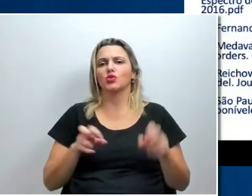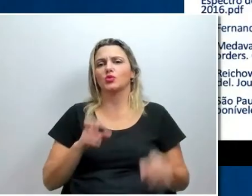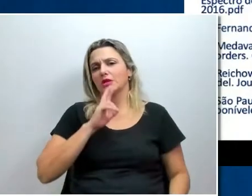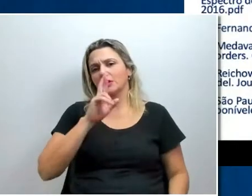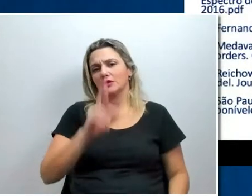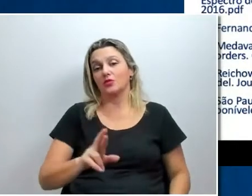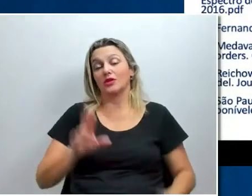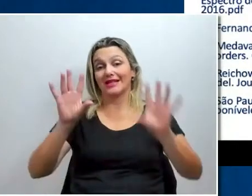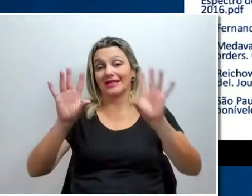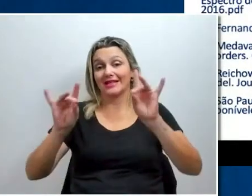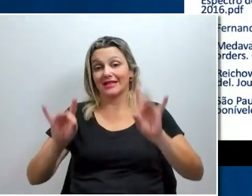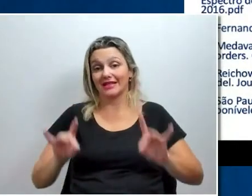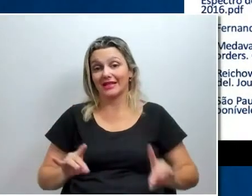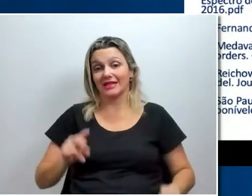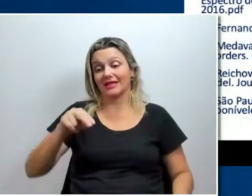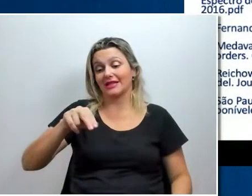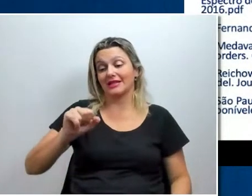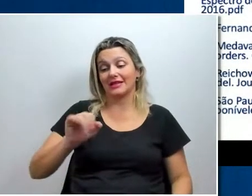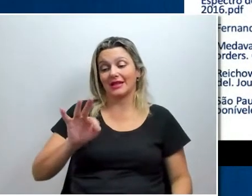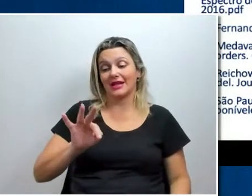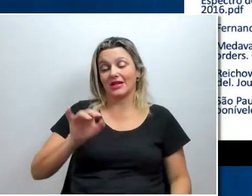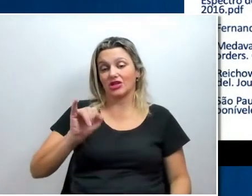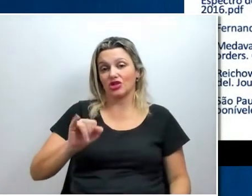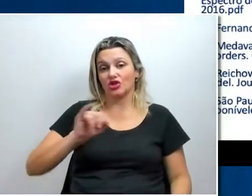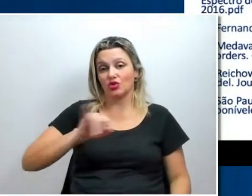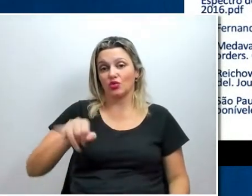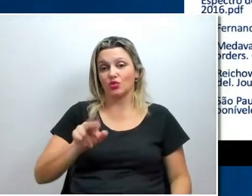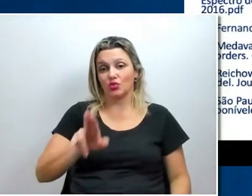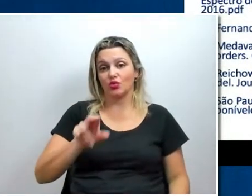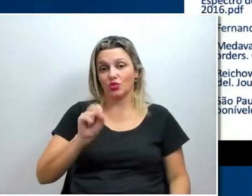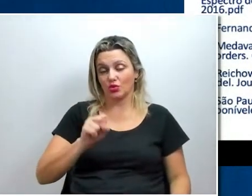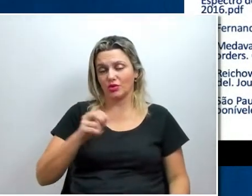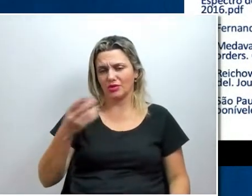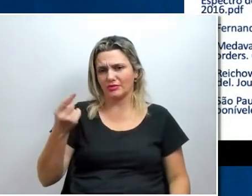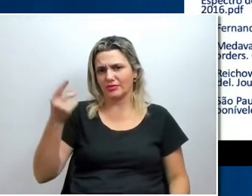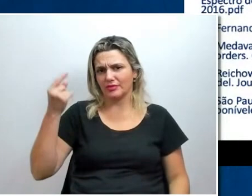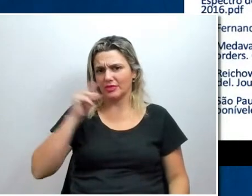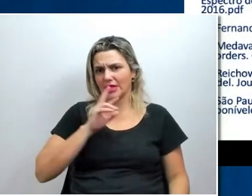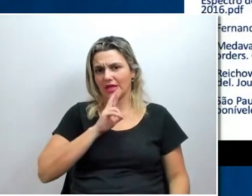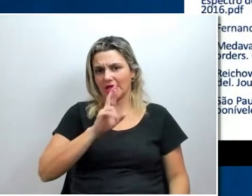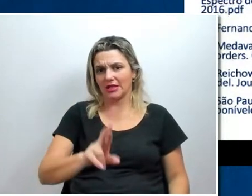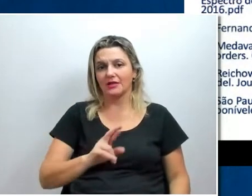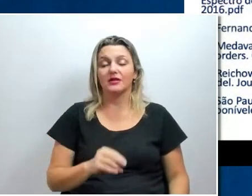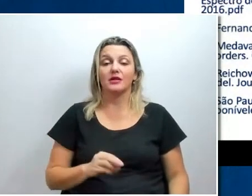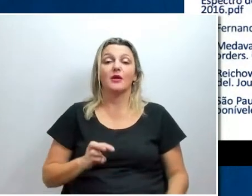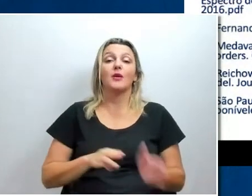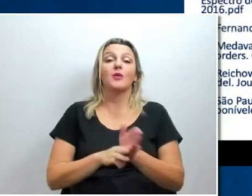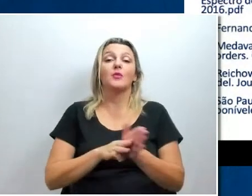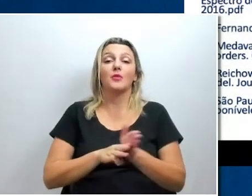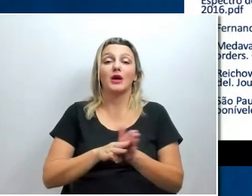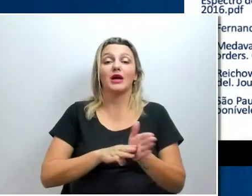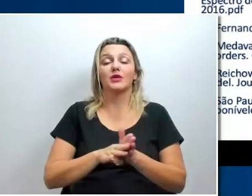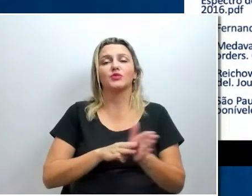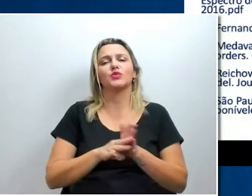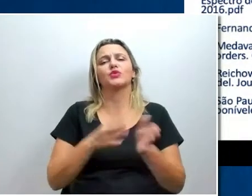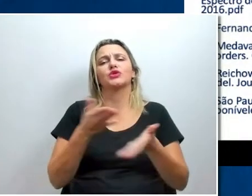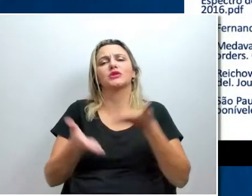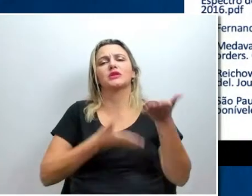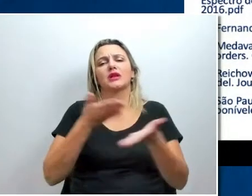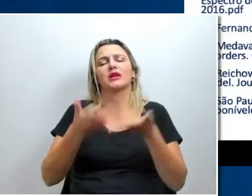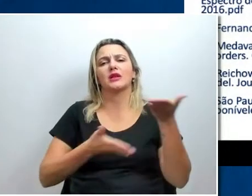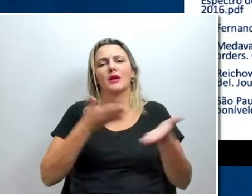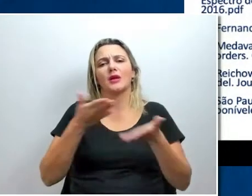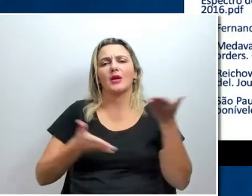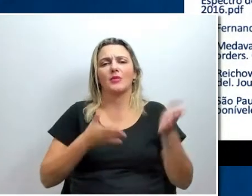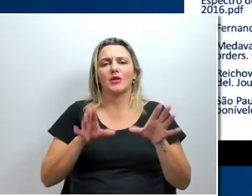da NatJus, que aconteceu alguns anos atrás, né, que decidiu que o método ABA, né, não tem